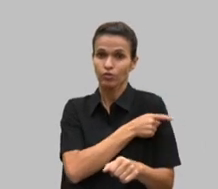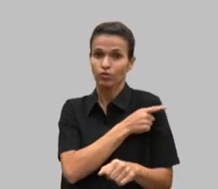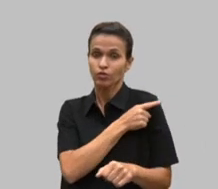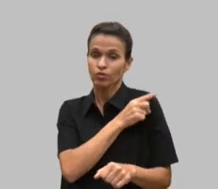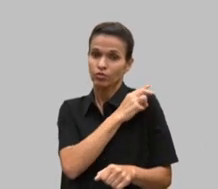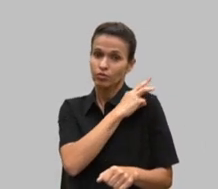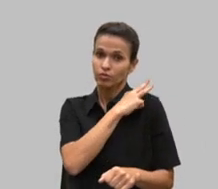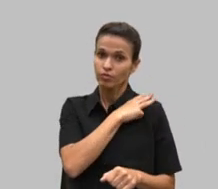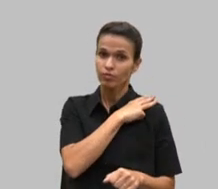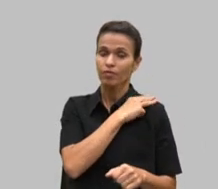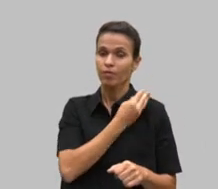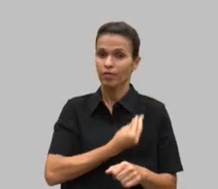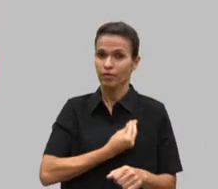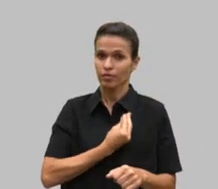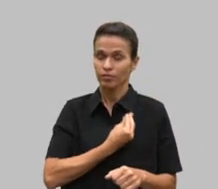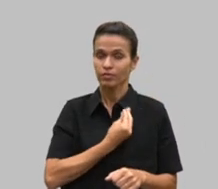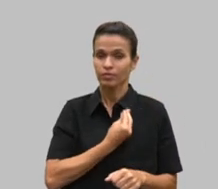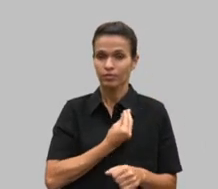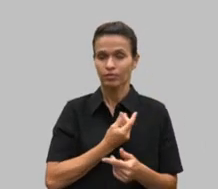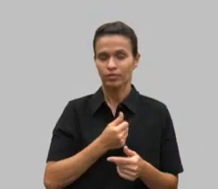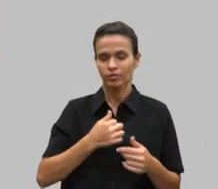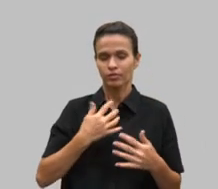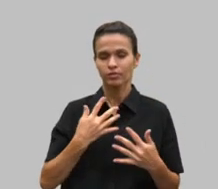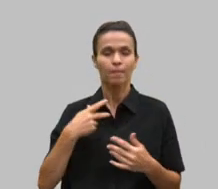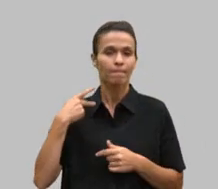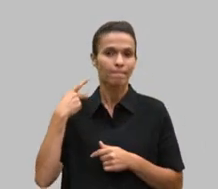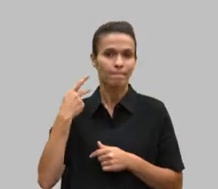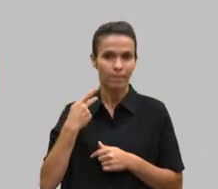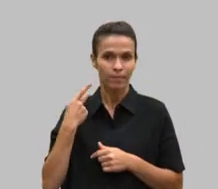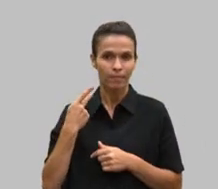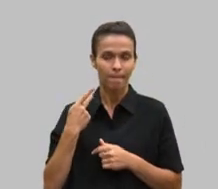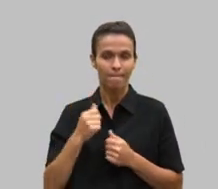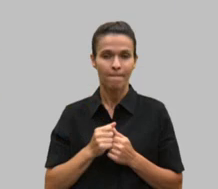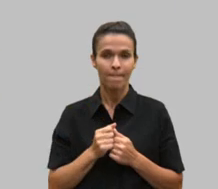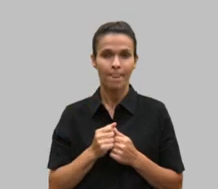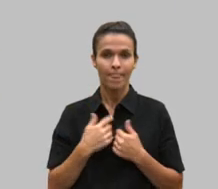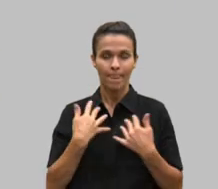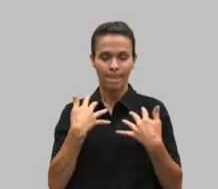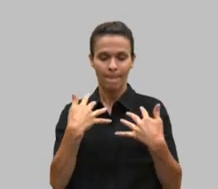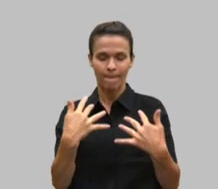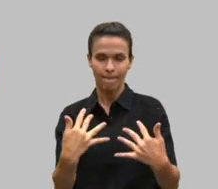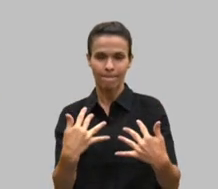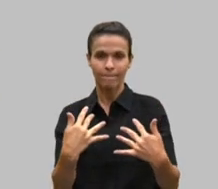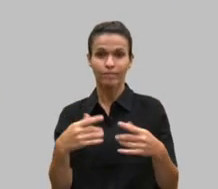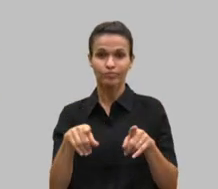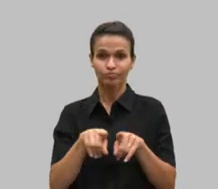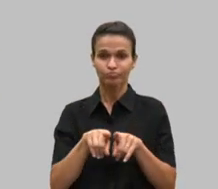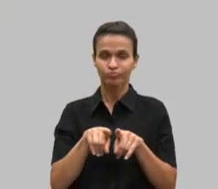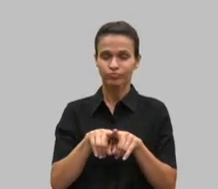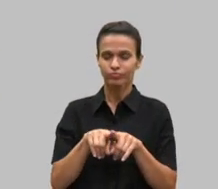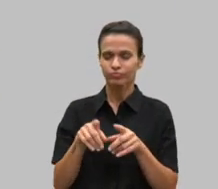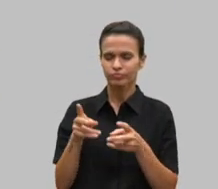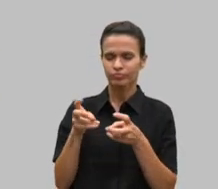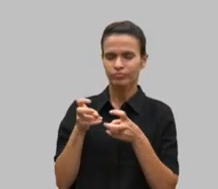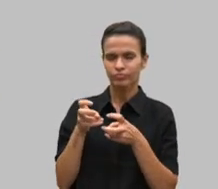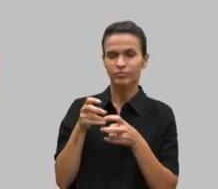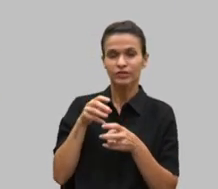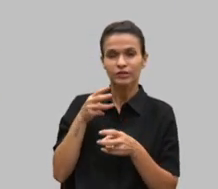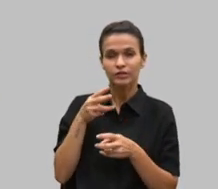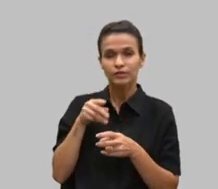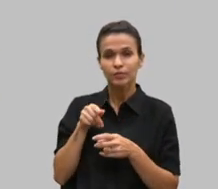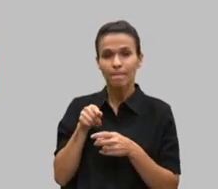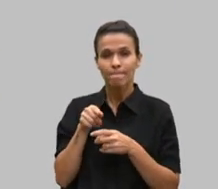presentes que participam dessa plenária representando como bem disso nosso Presidente 3962